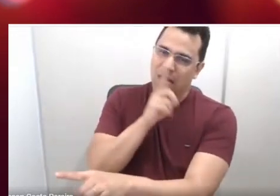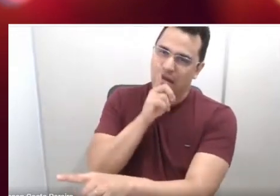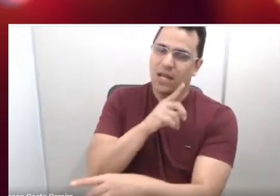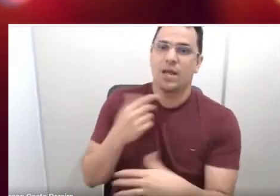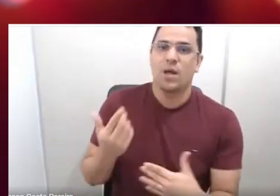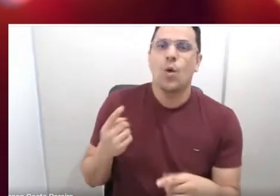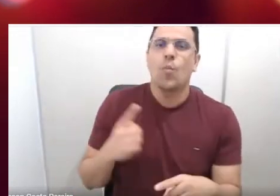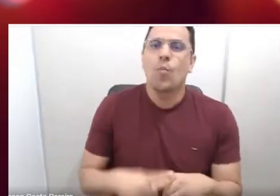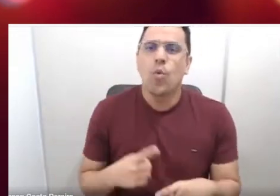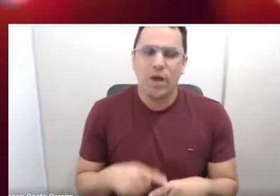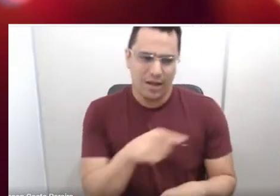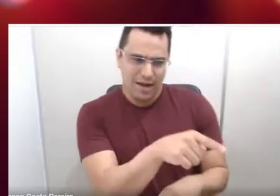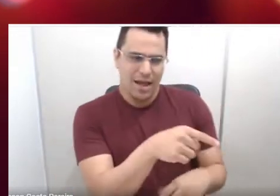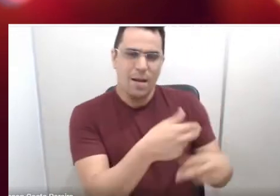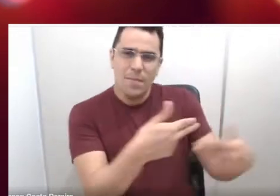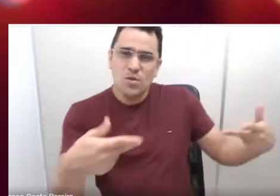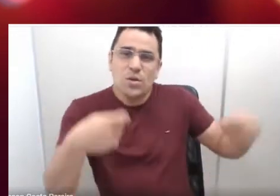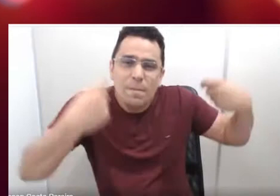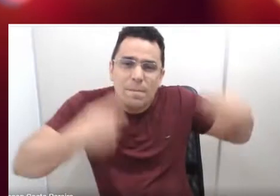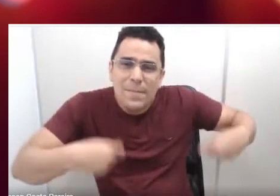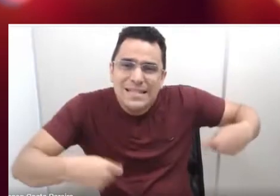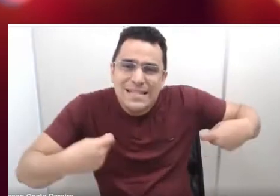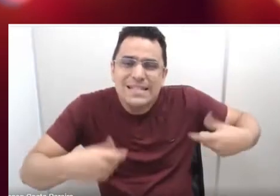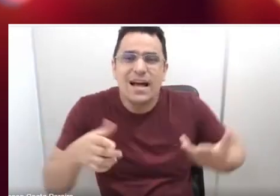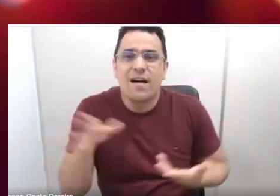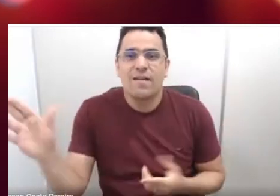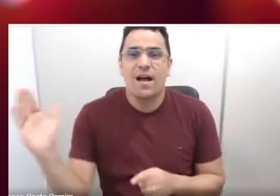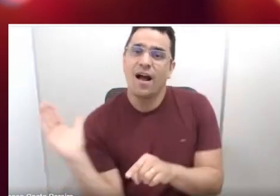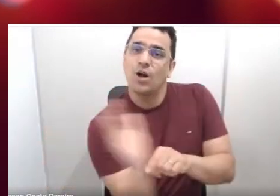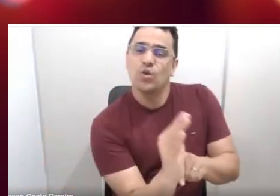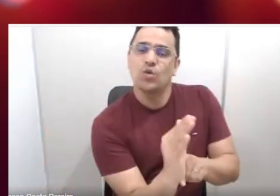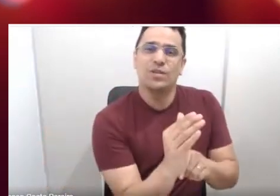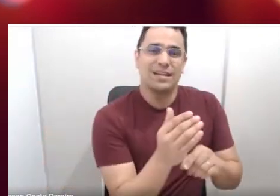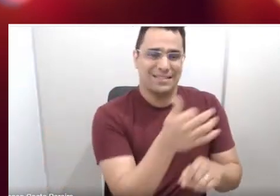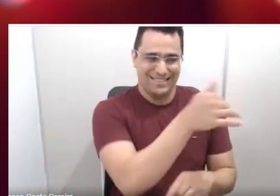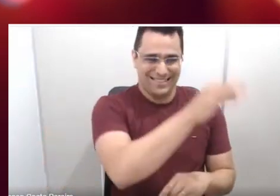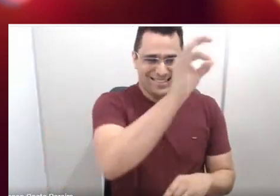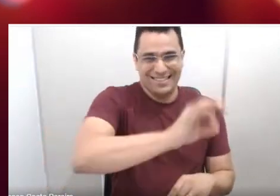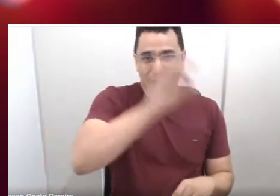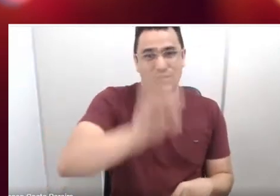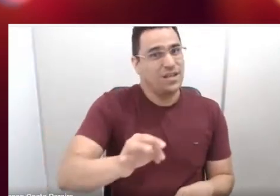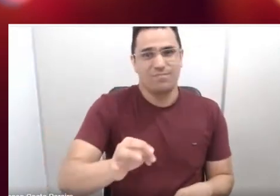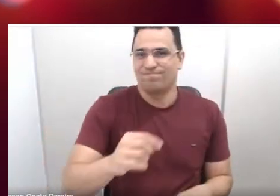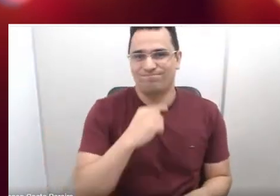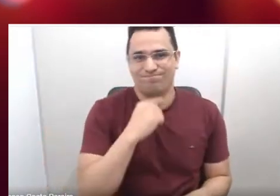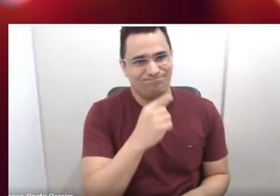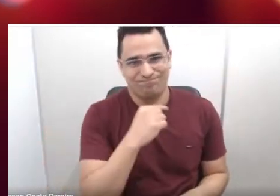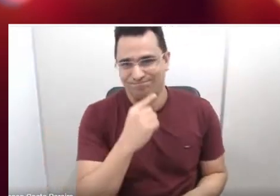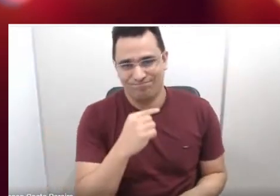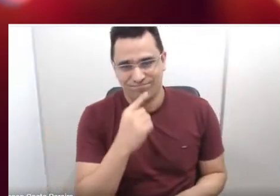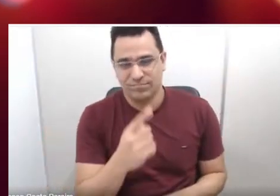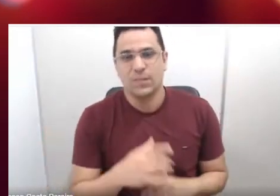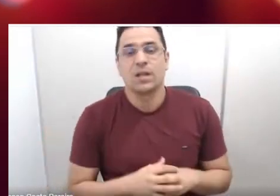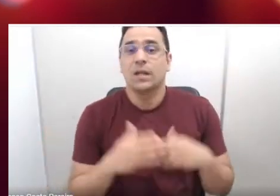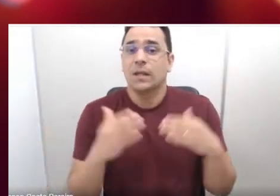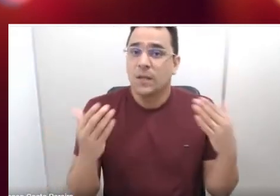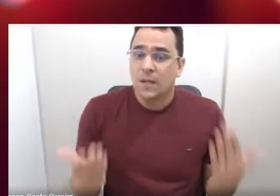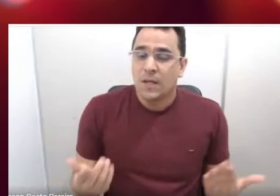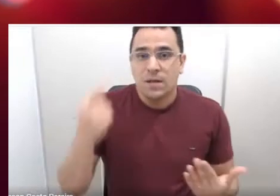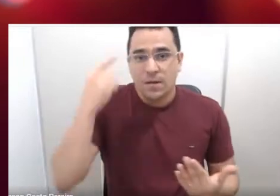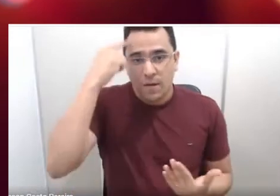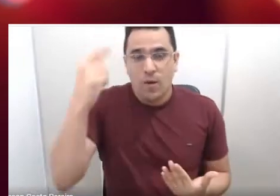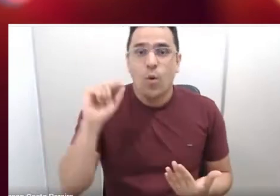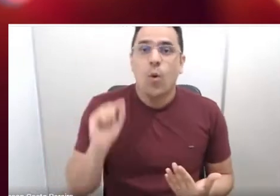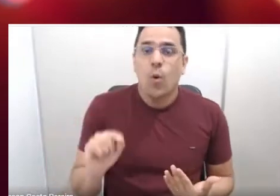suprir esse suporte, ao tempo que eu não consigo falar que poderia ter sido 100% ruim, porque a gente não consegue ainda